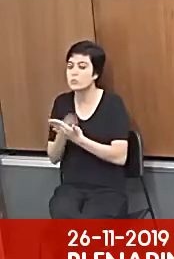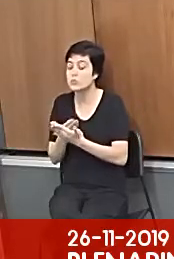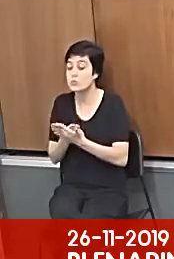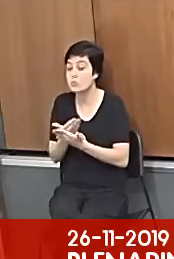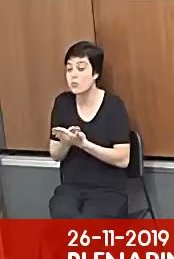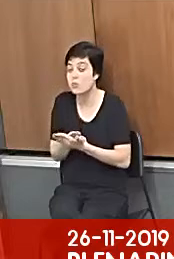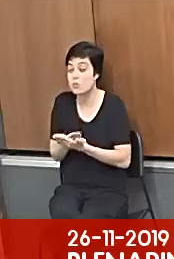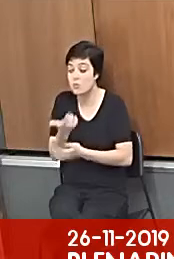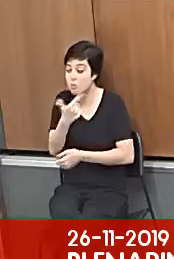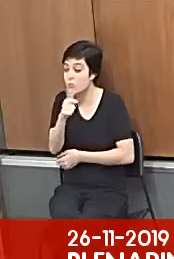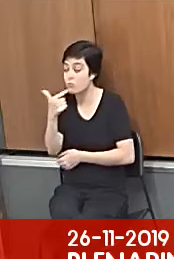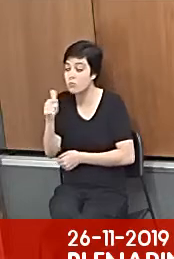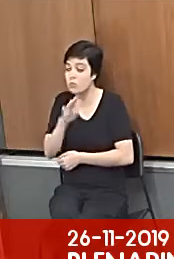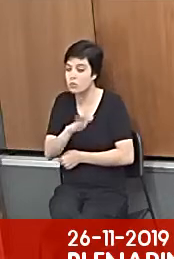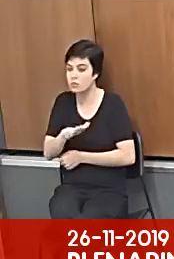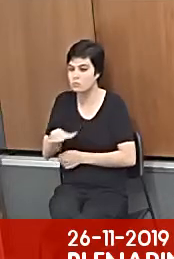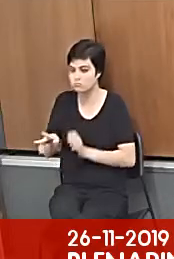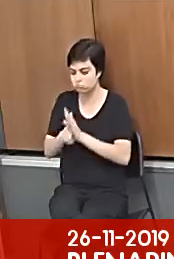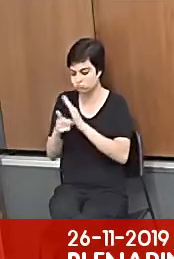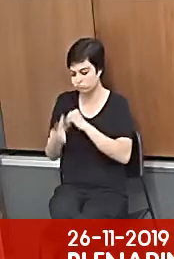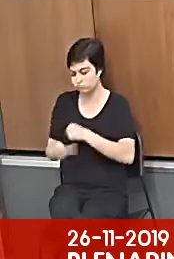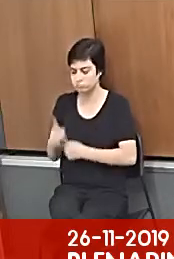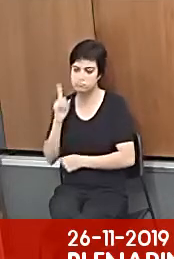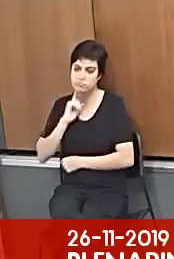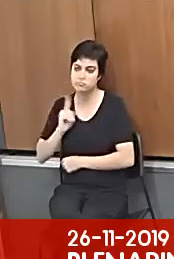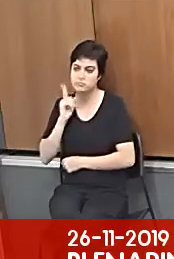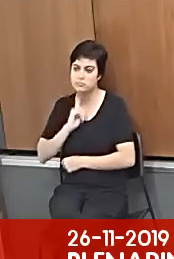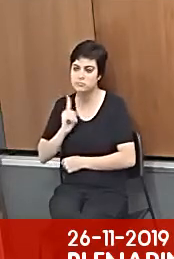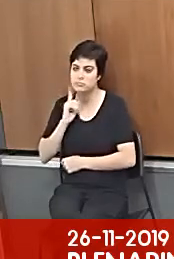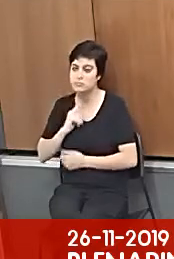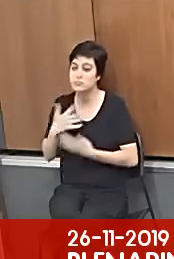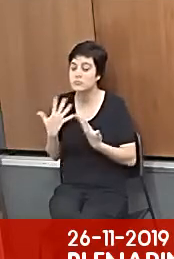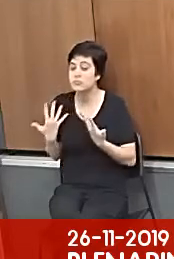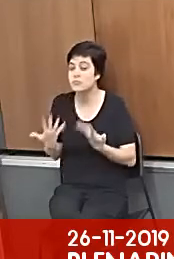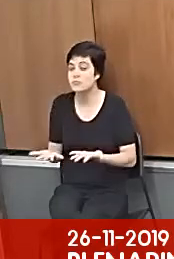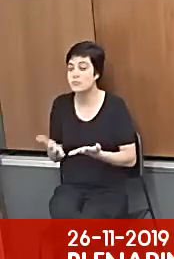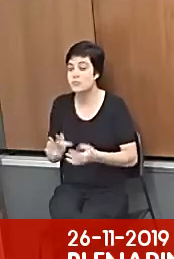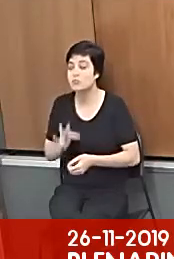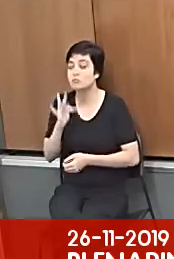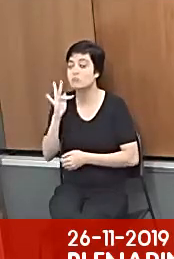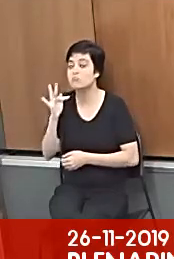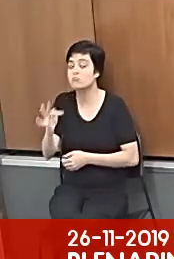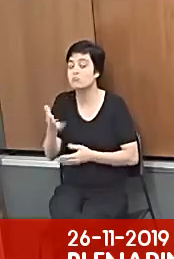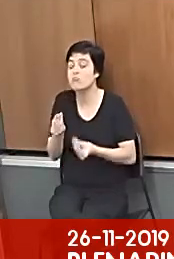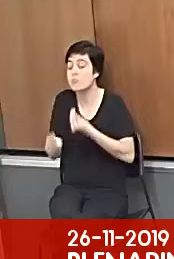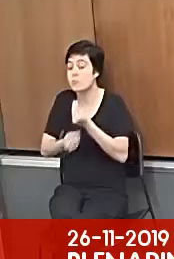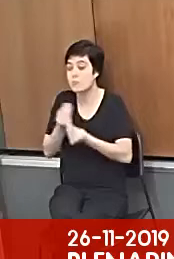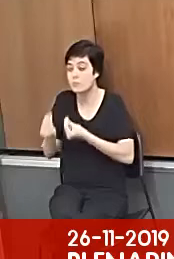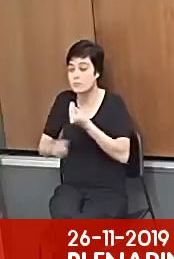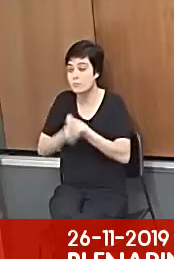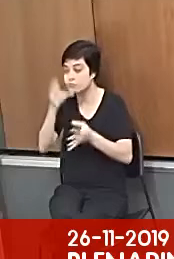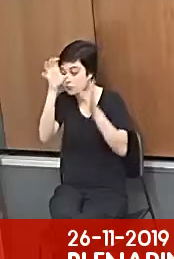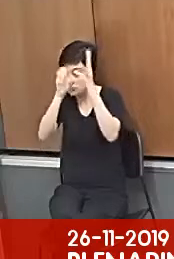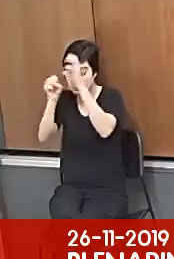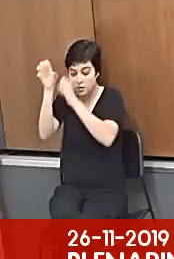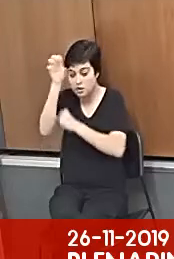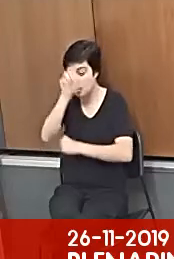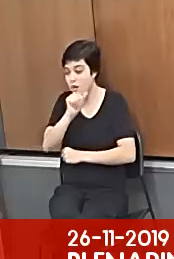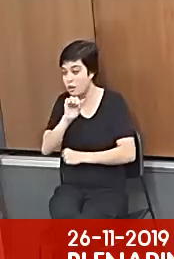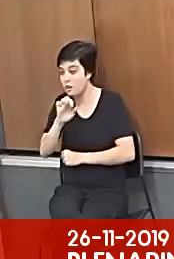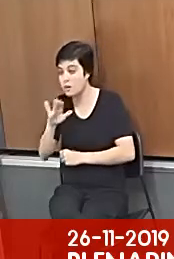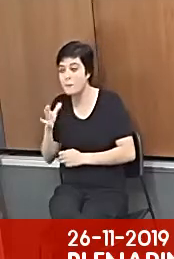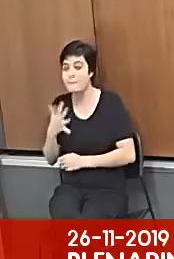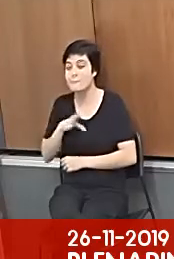E as outras crianças do Estado de Minas Gerais? E a formação dessas crianças? E a alfabetização depois em